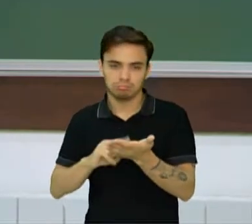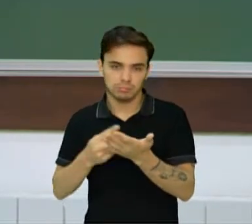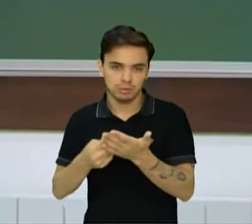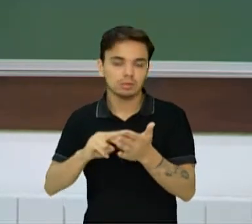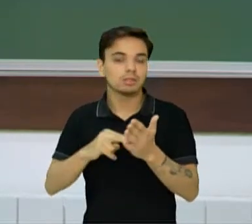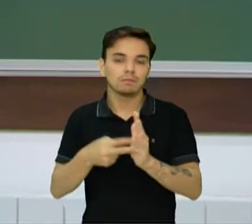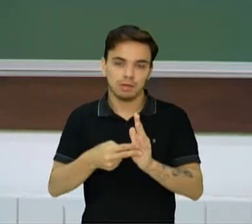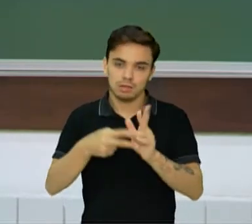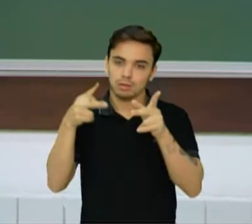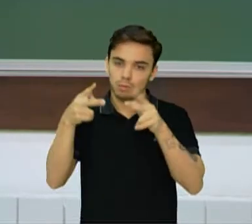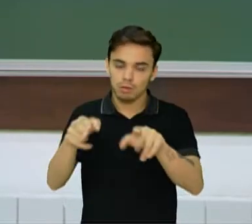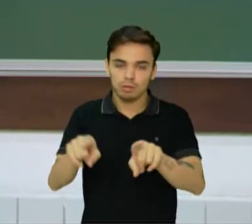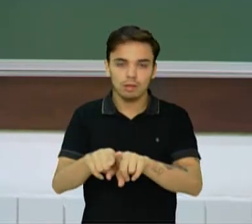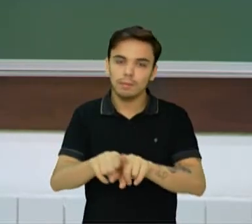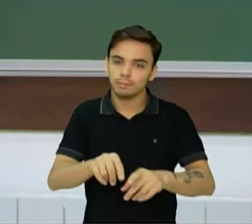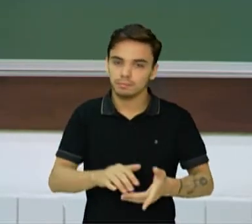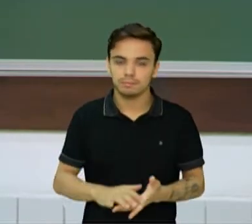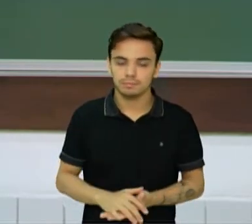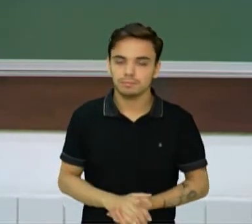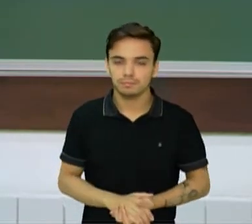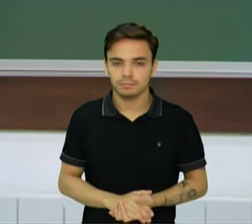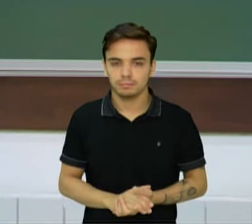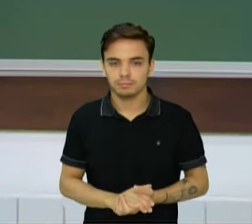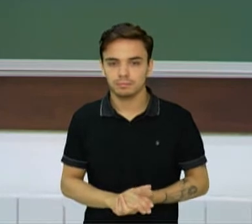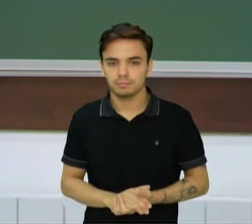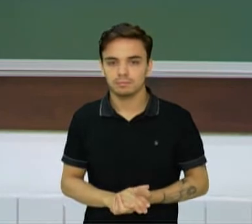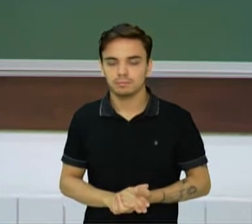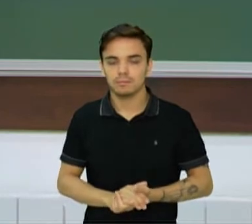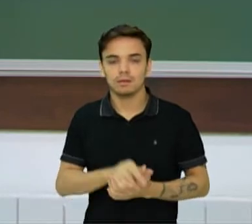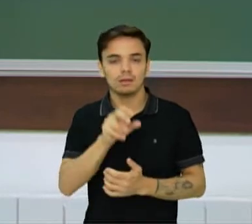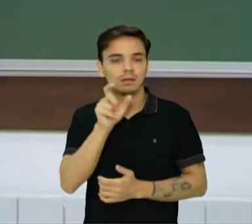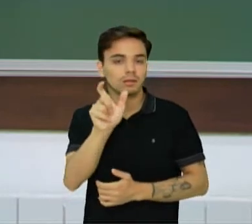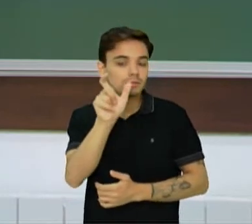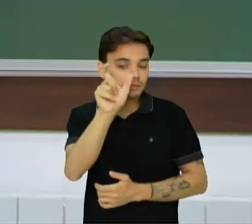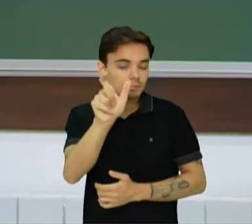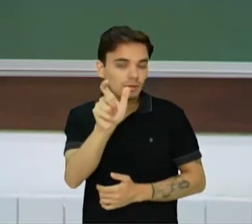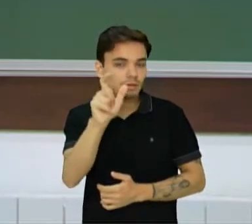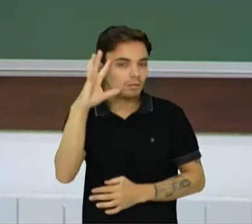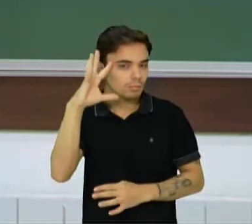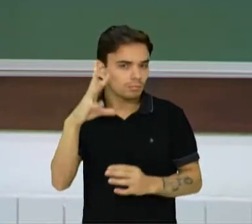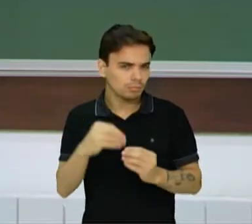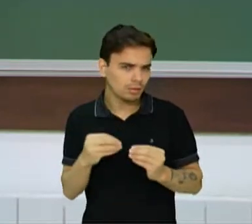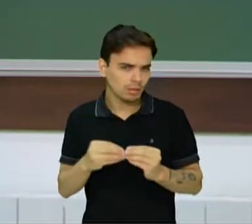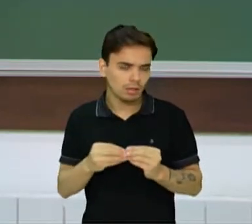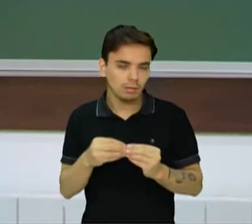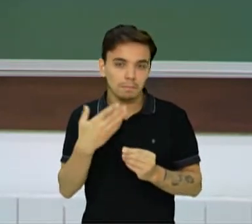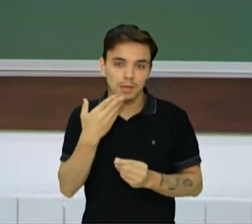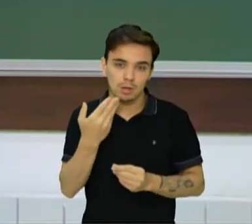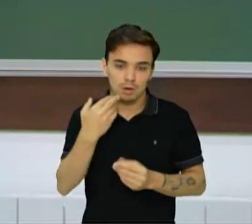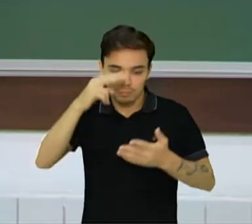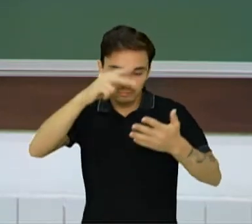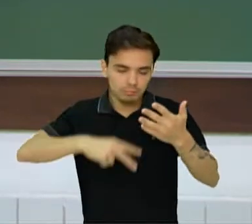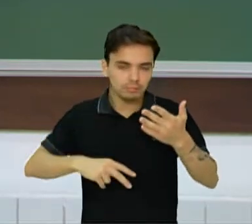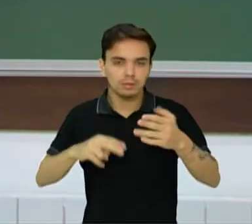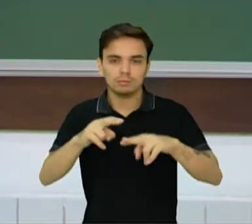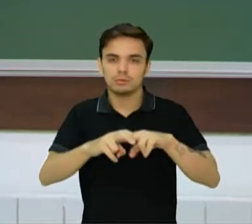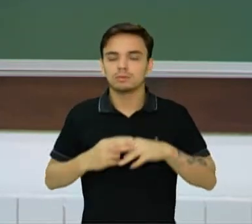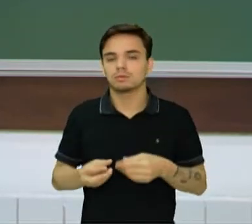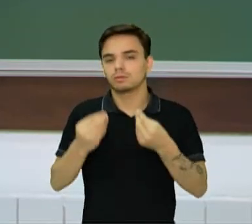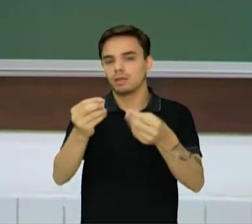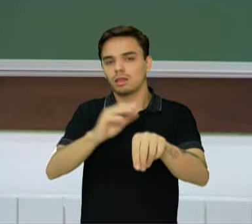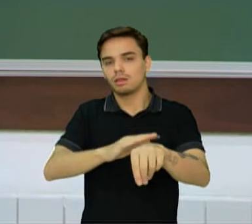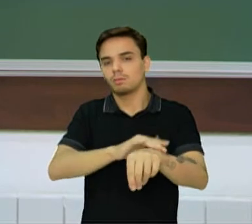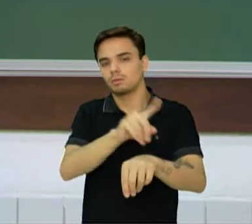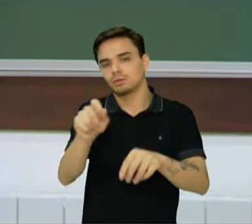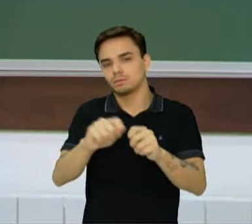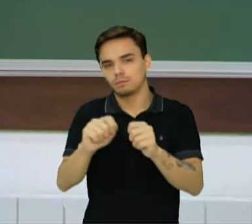significado é igual nos dois idiomas. Então, essas palavras ajudam bastante no entendimento geral do texto, ok? Então, eu vou dar um tempinho para vocês